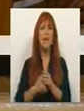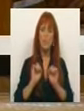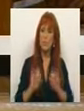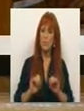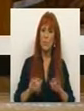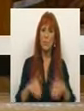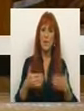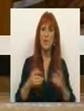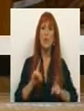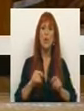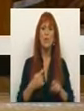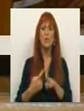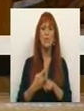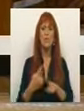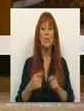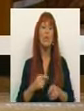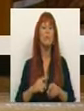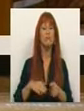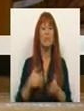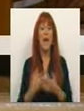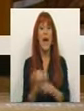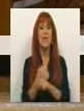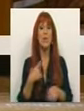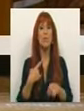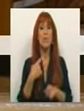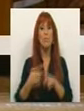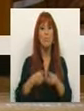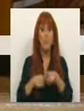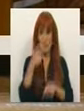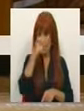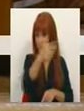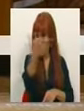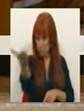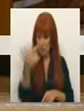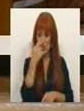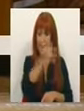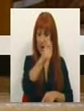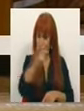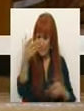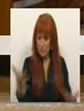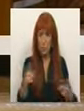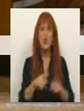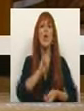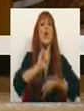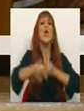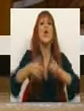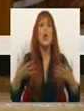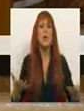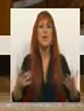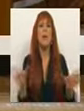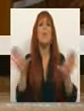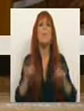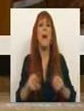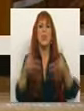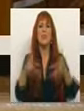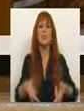princípio daquilo que motiva a ação política, as pessoas. As pessoas e daquelas que estão